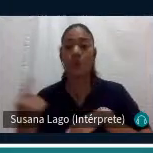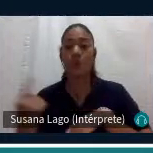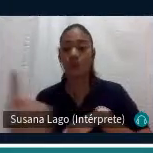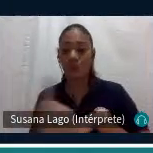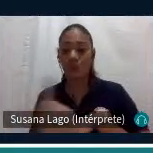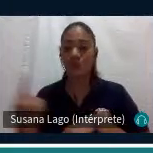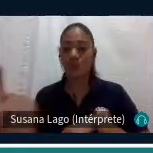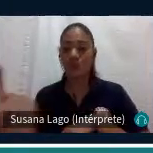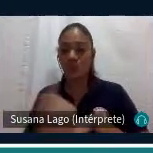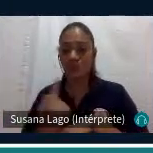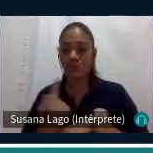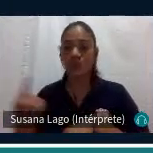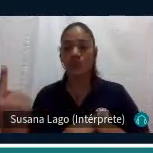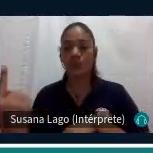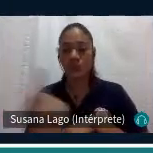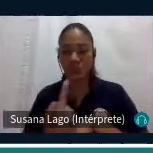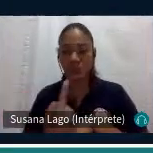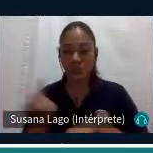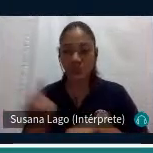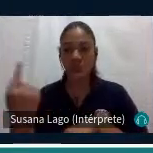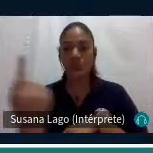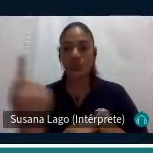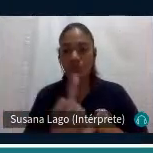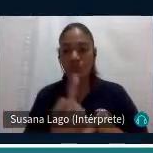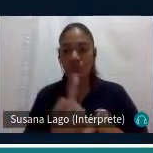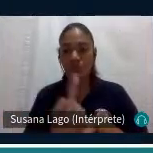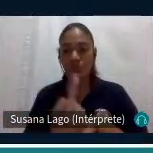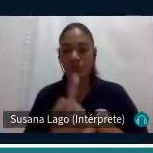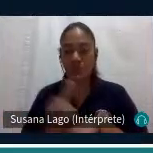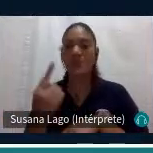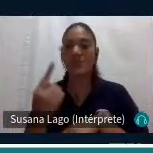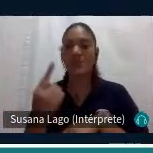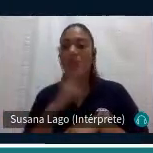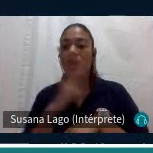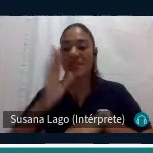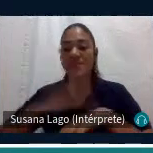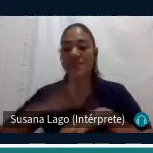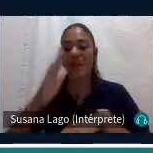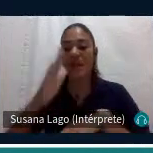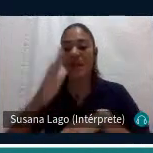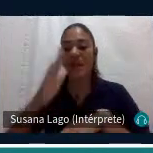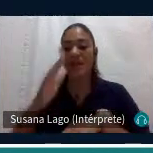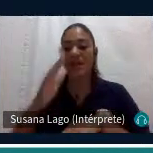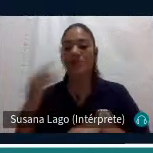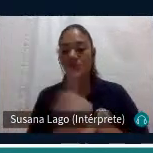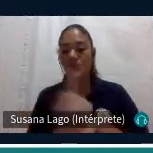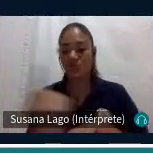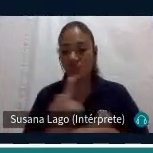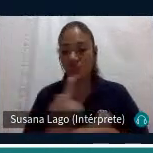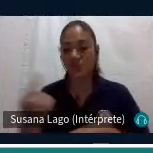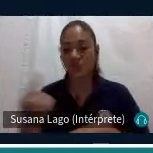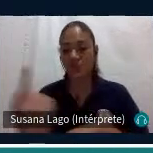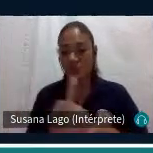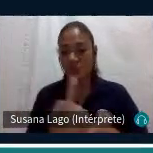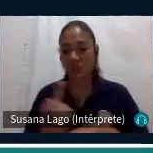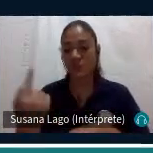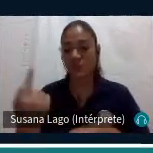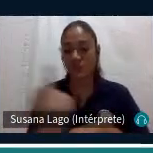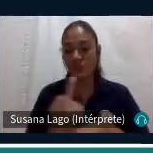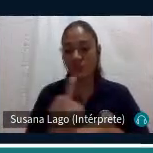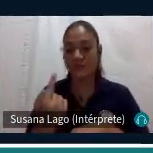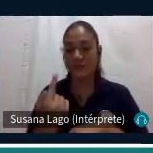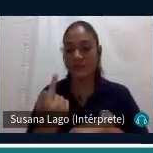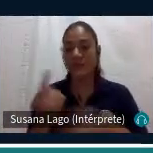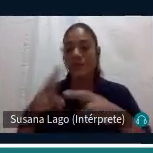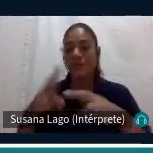mesma, precisa de muito mais rotações do motor, do eixo pequenininho. E é exatamente isso que ele está tratando nessa questão aqui, que